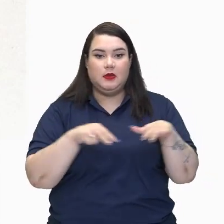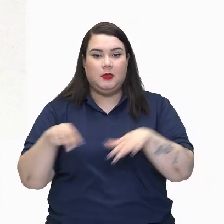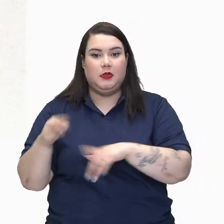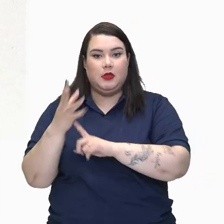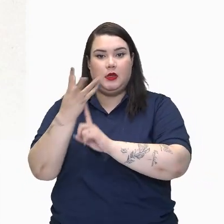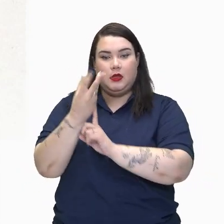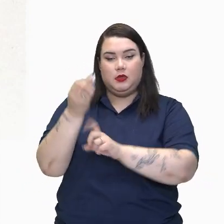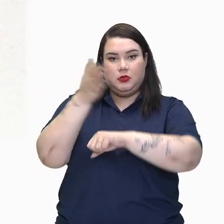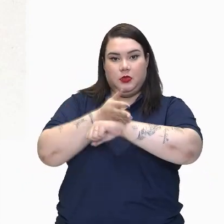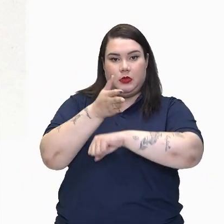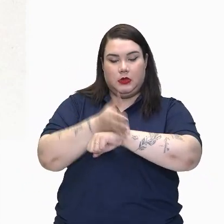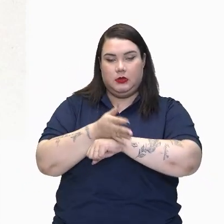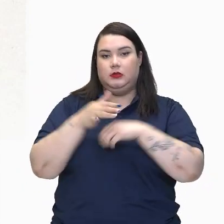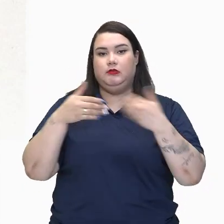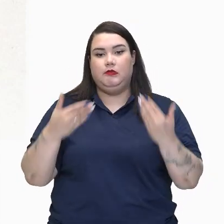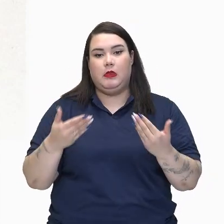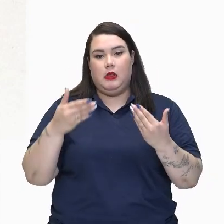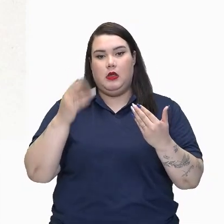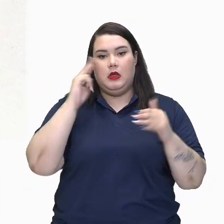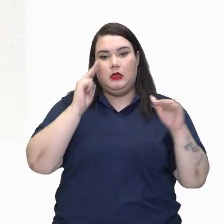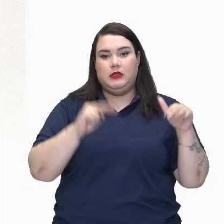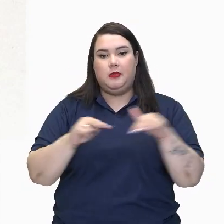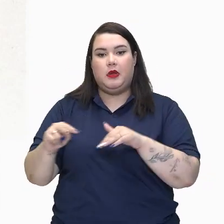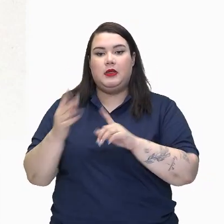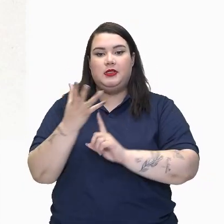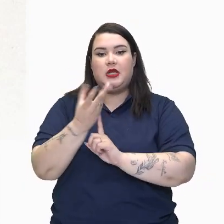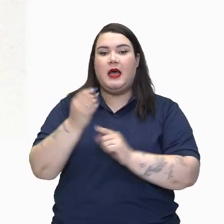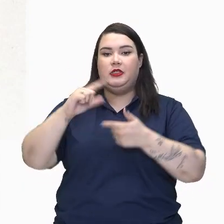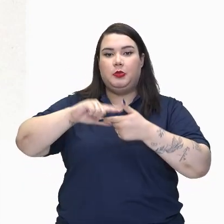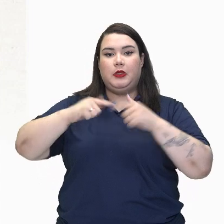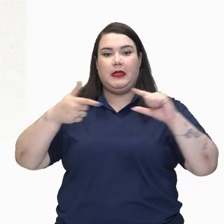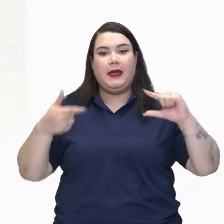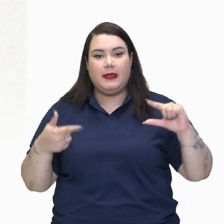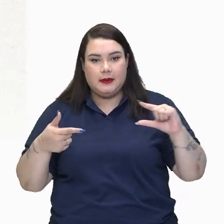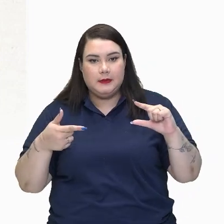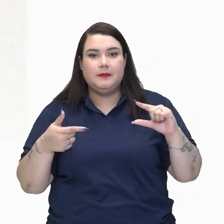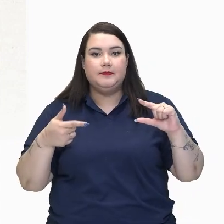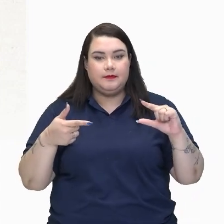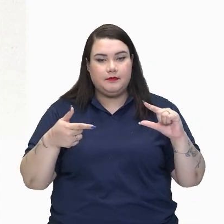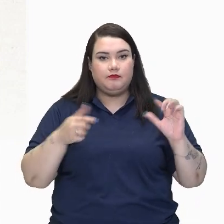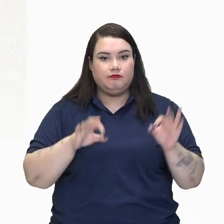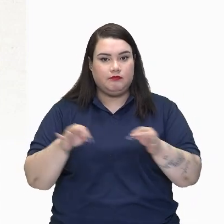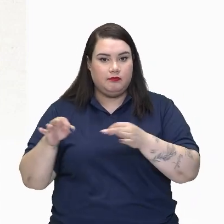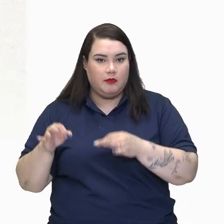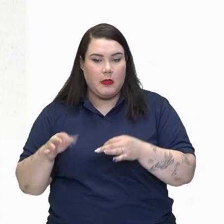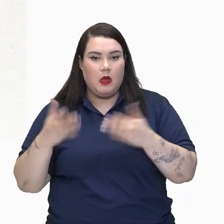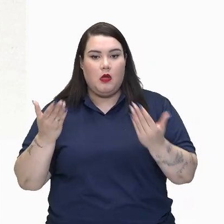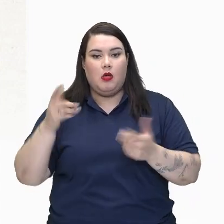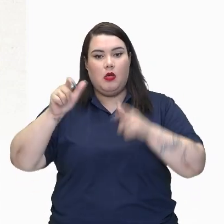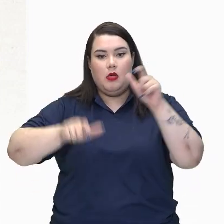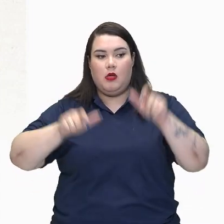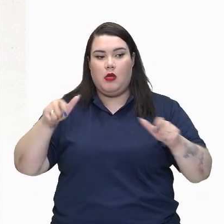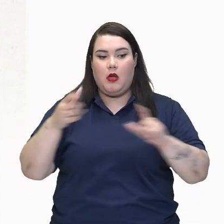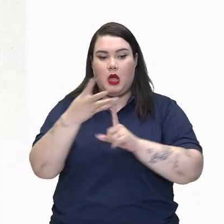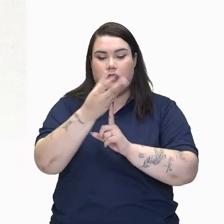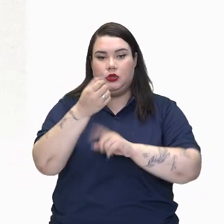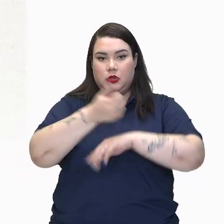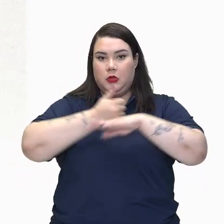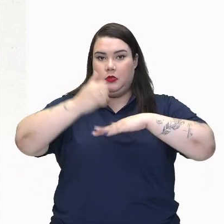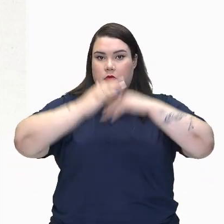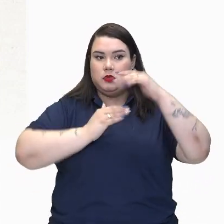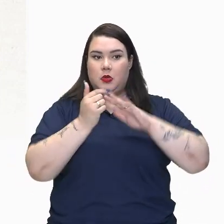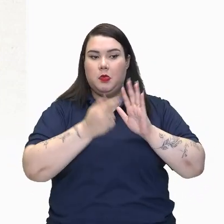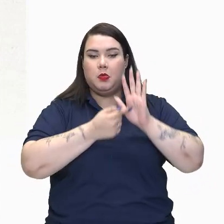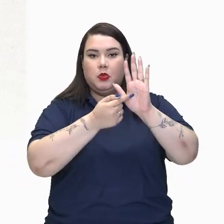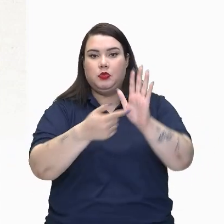um evento definidor na literatura brasileira e na arte brasileira, onde artistas se reuniram para apresentar algo